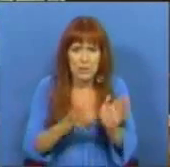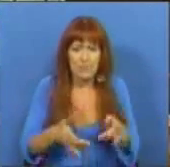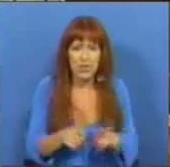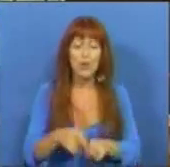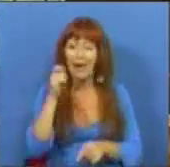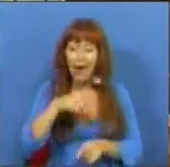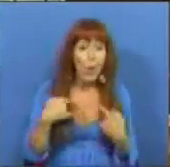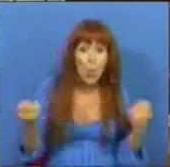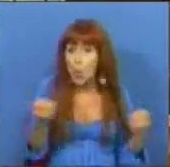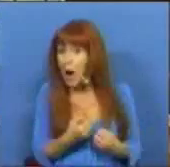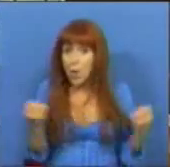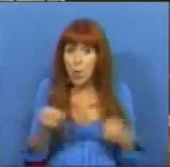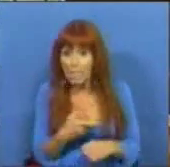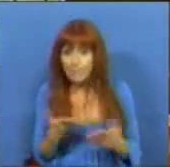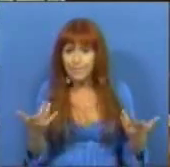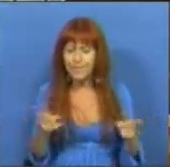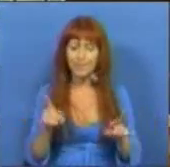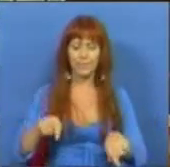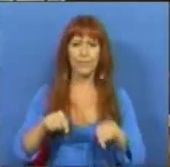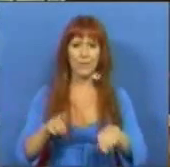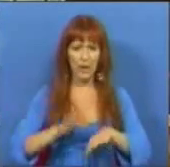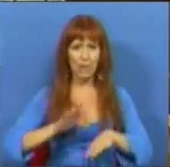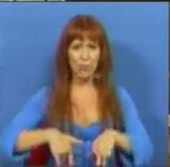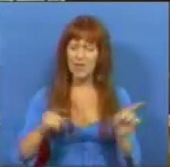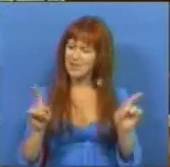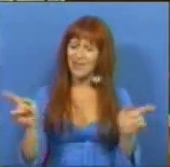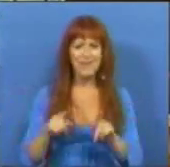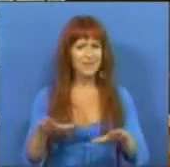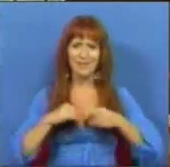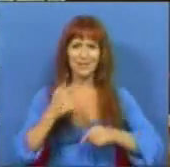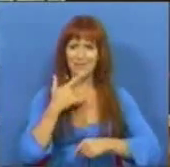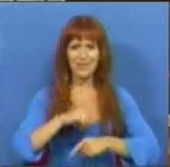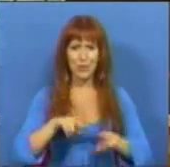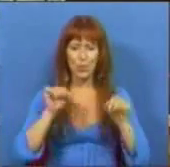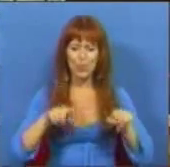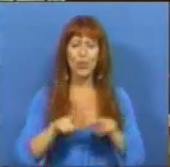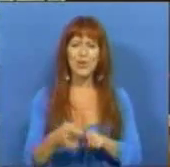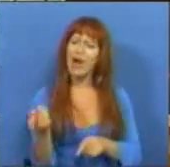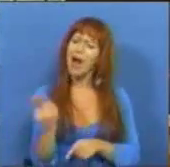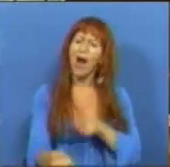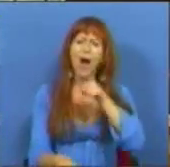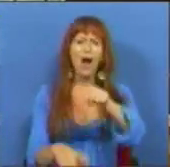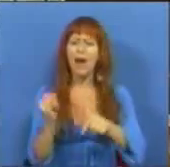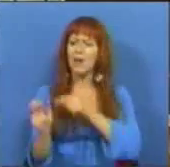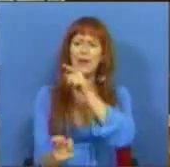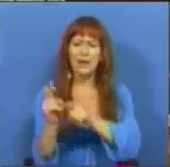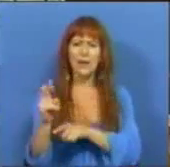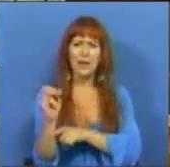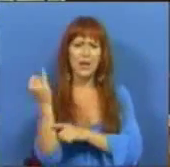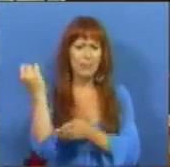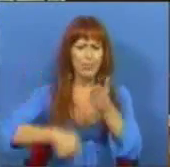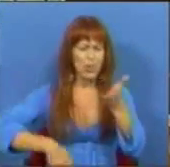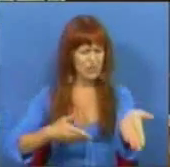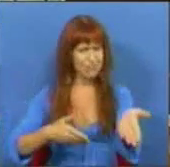para quem não tem nada. E portanto, é por isso que não é aceitável que a incidência do aumento do